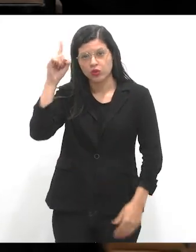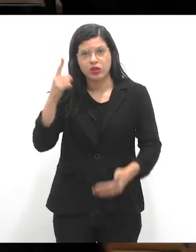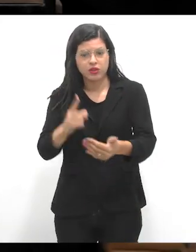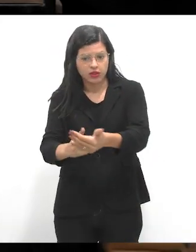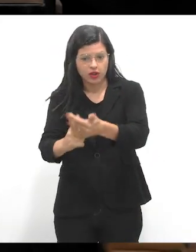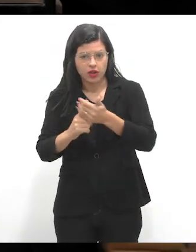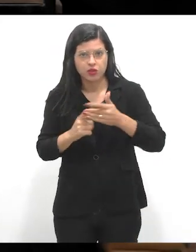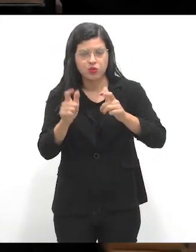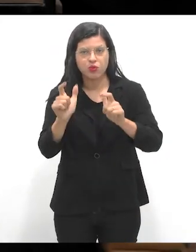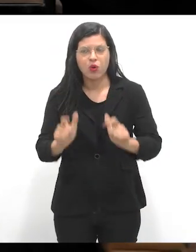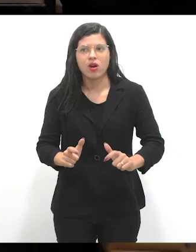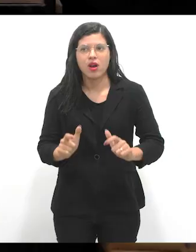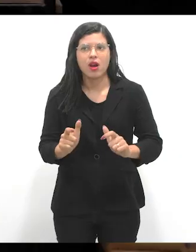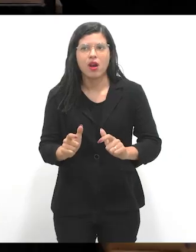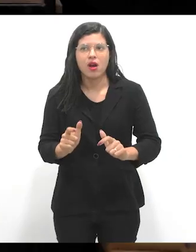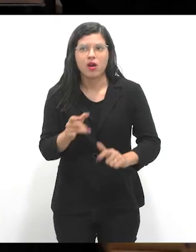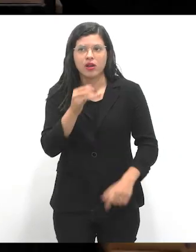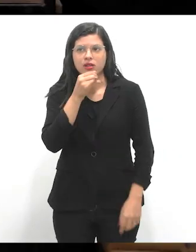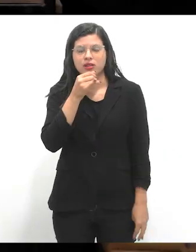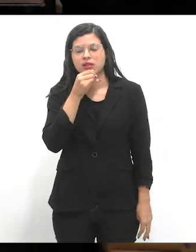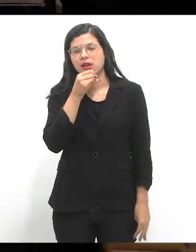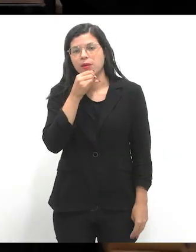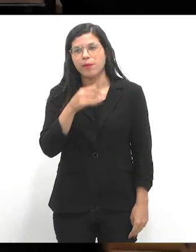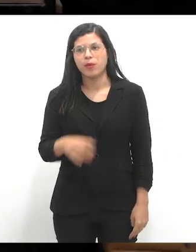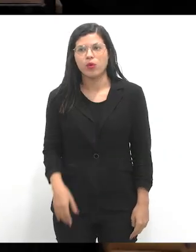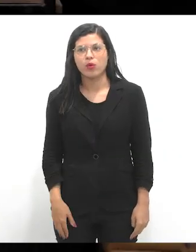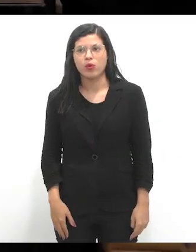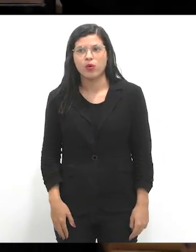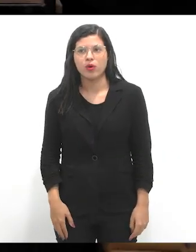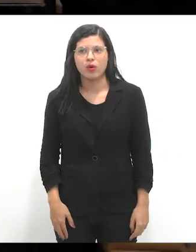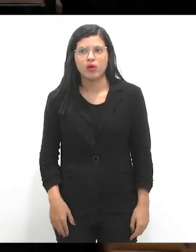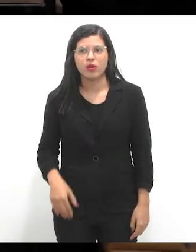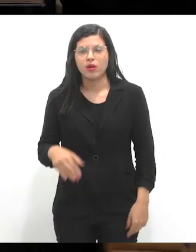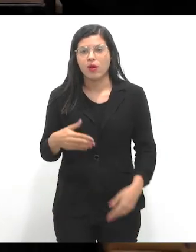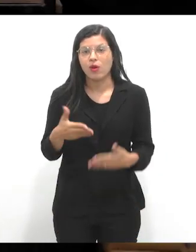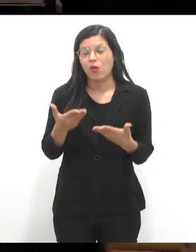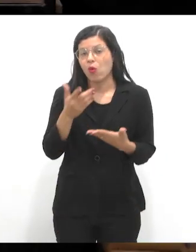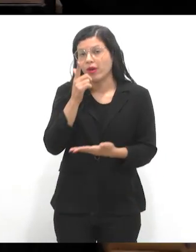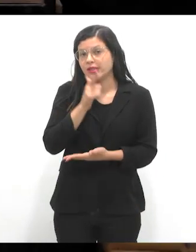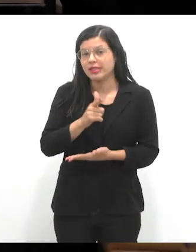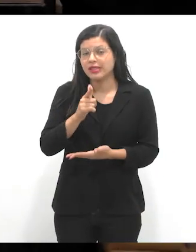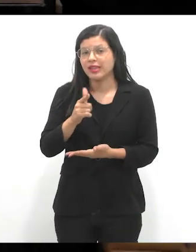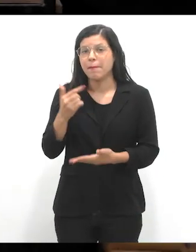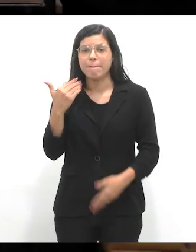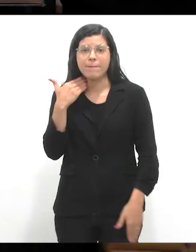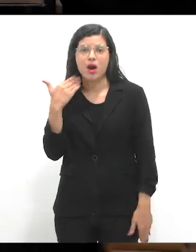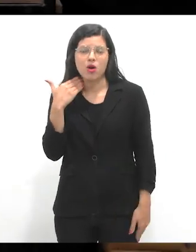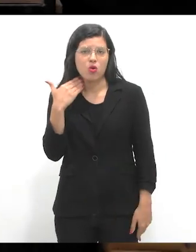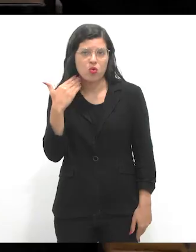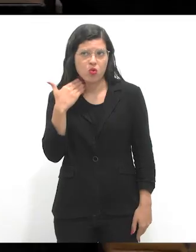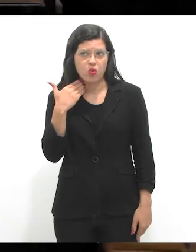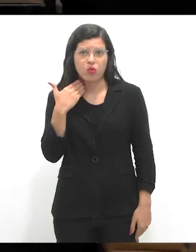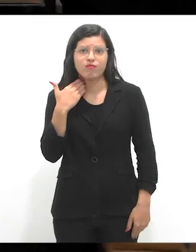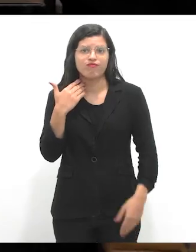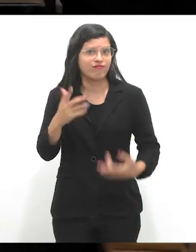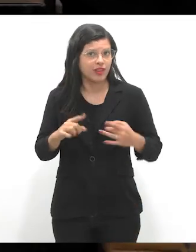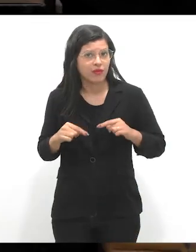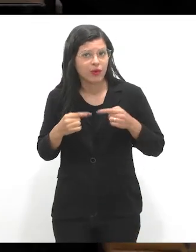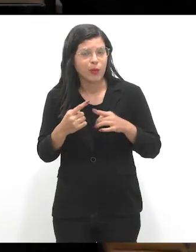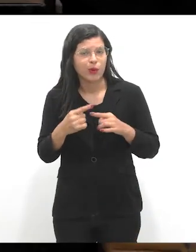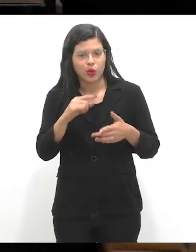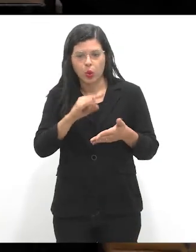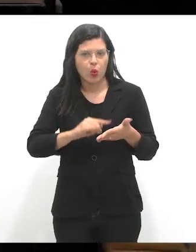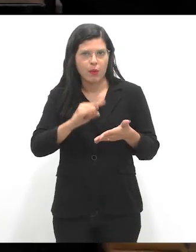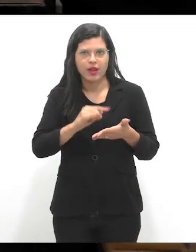na integração local delas. Então, a gente lida muito com questões, por exemplo, como abrir uma conta bancária, que é um desafio, porque os documentos muitas